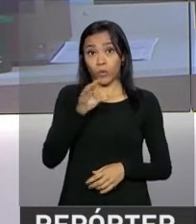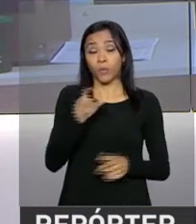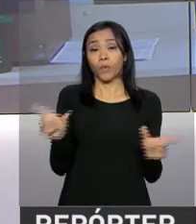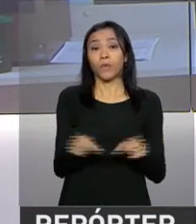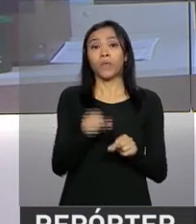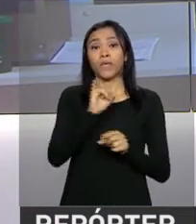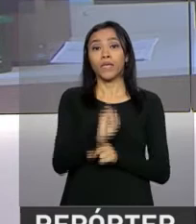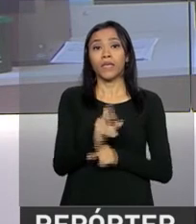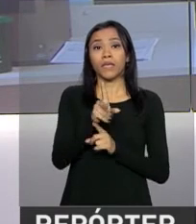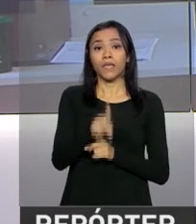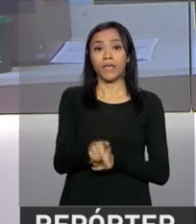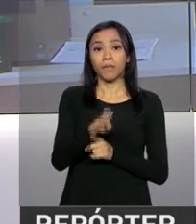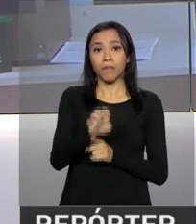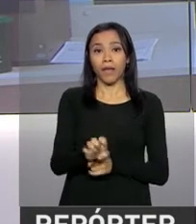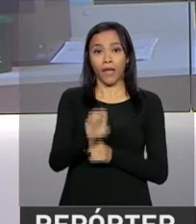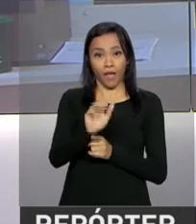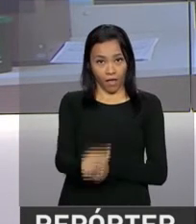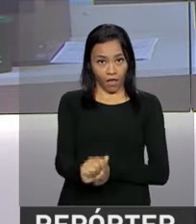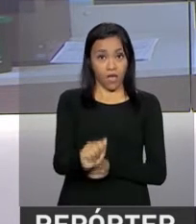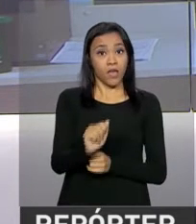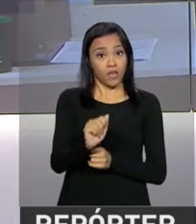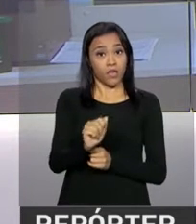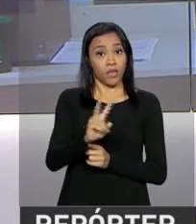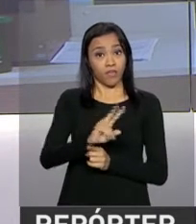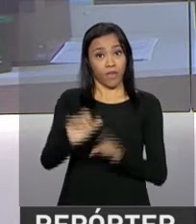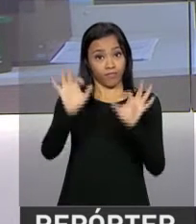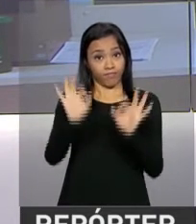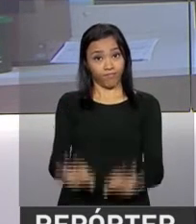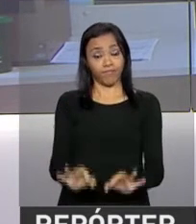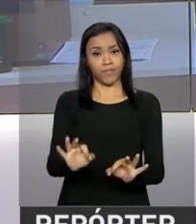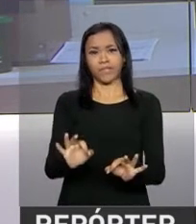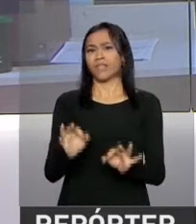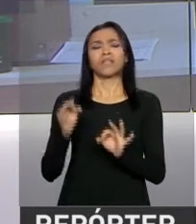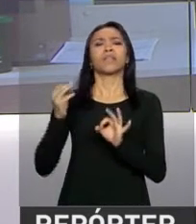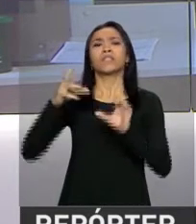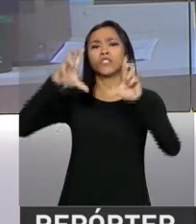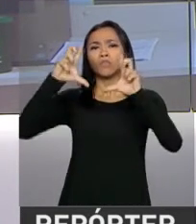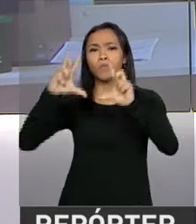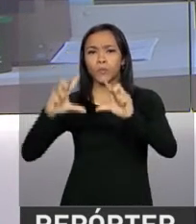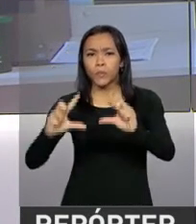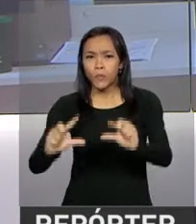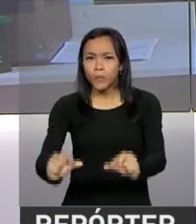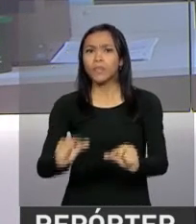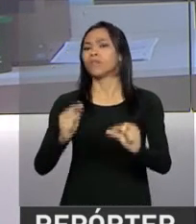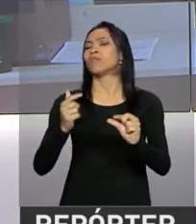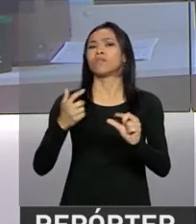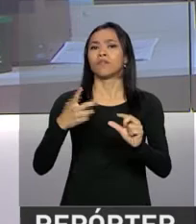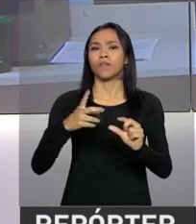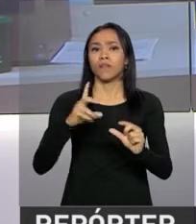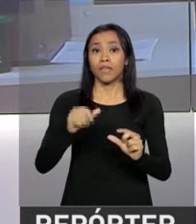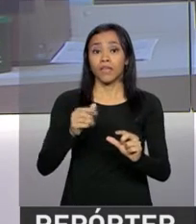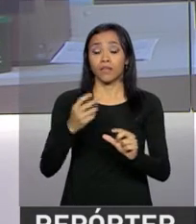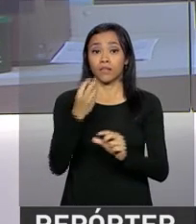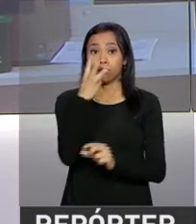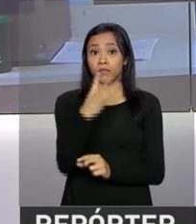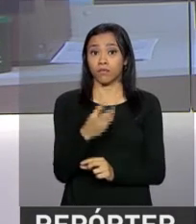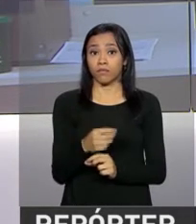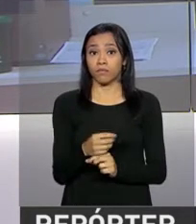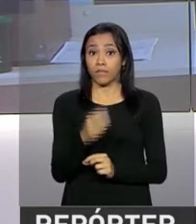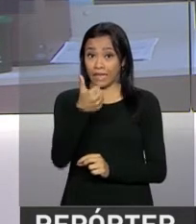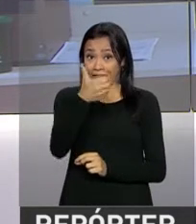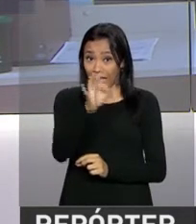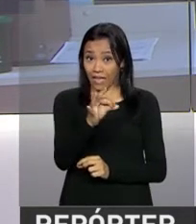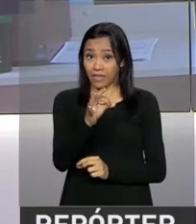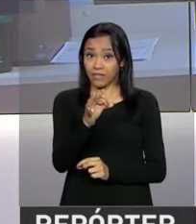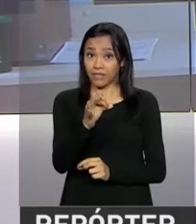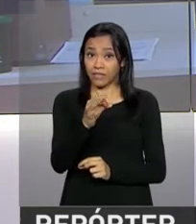IPEA que deve confirmar, que deve interromper uma sequência de queda dos investimentos do país que durou